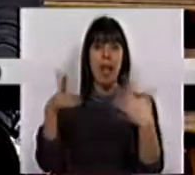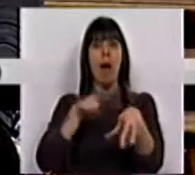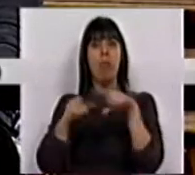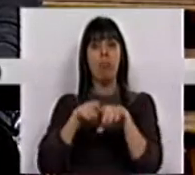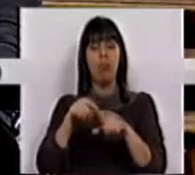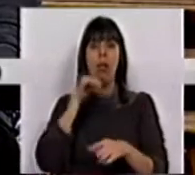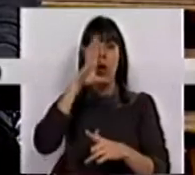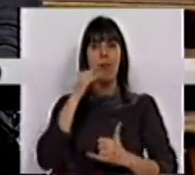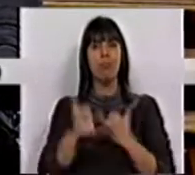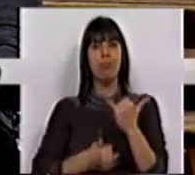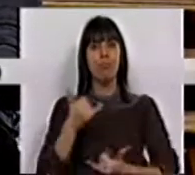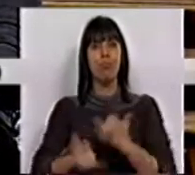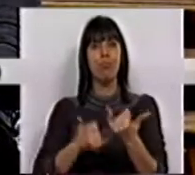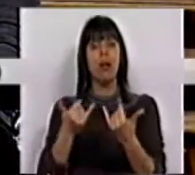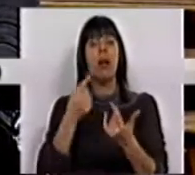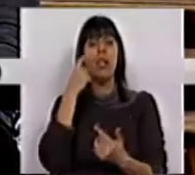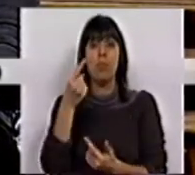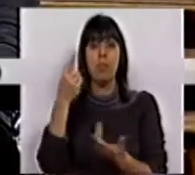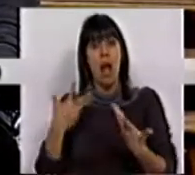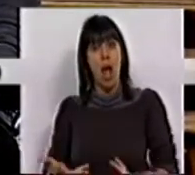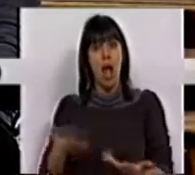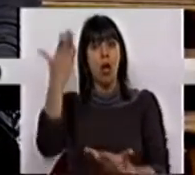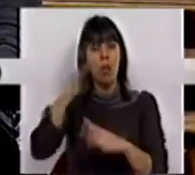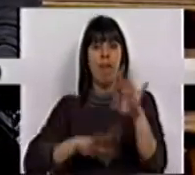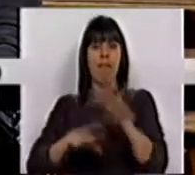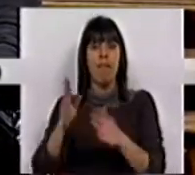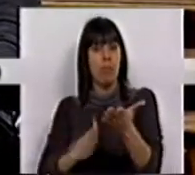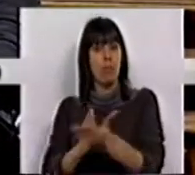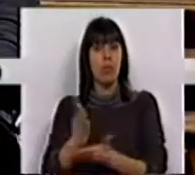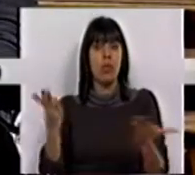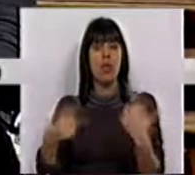políticas que os sucessivos governos, e particularmente o atual, têm